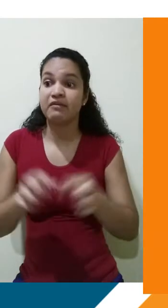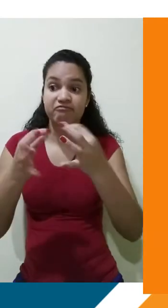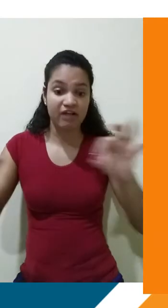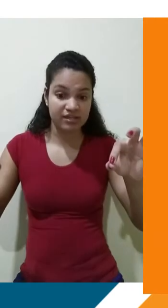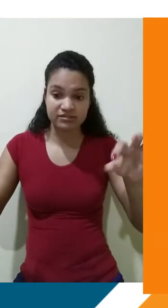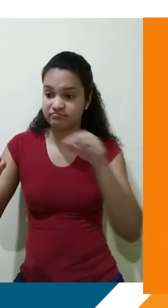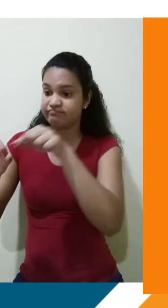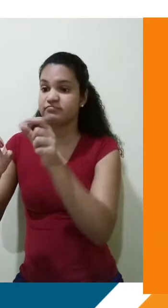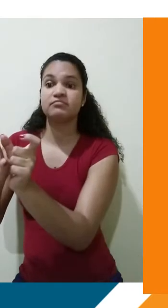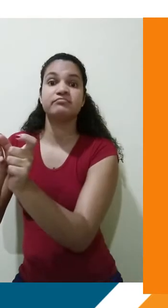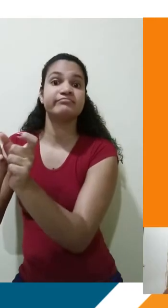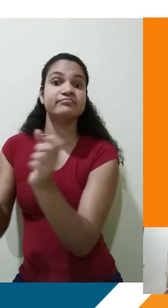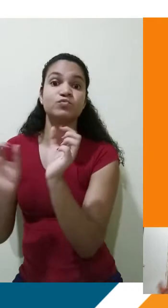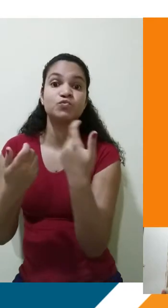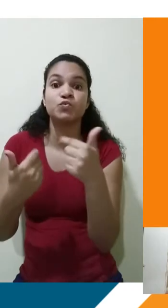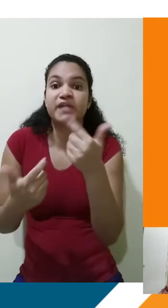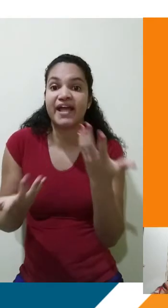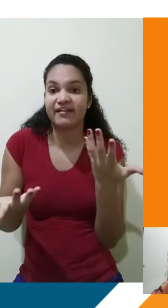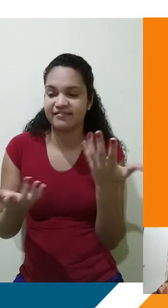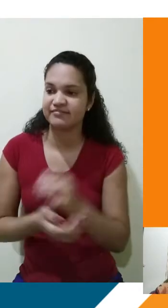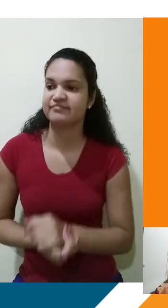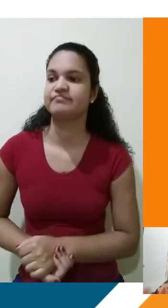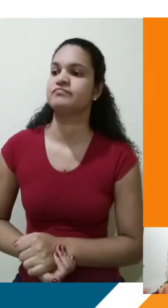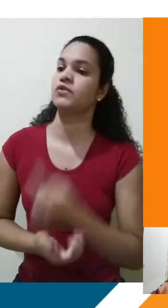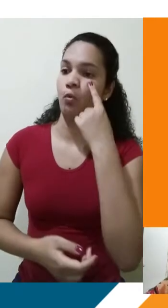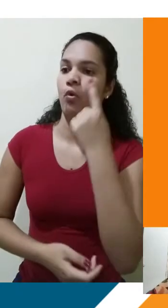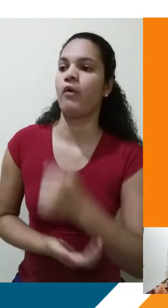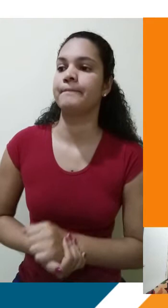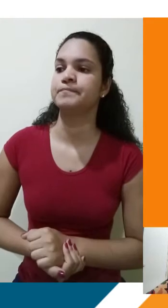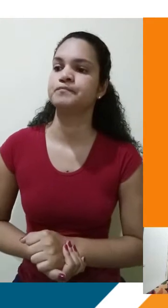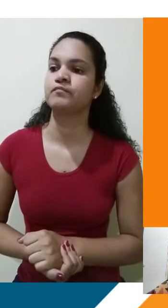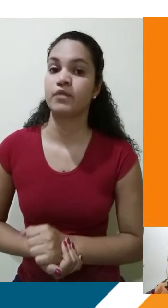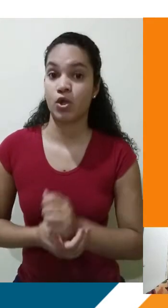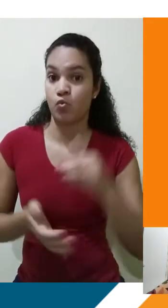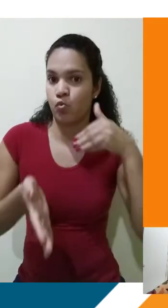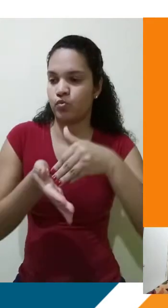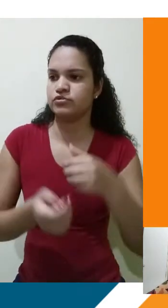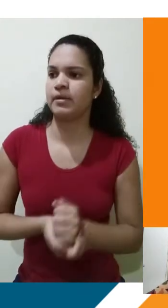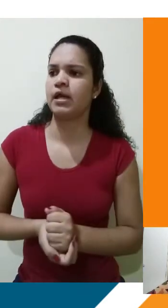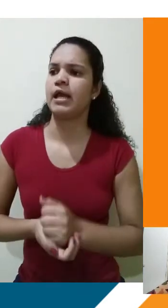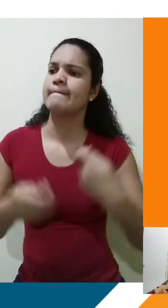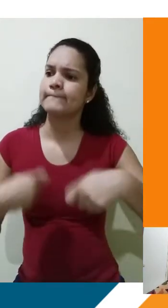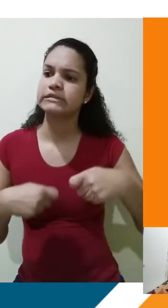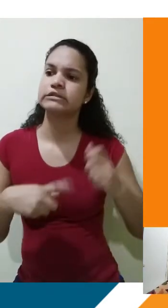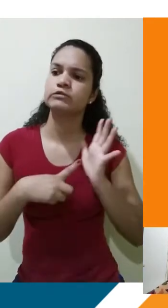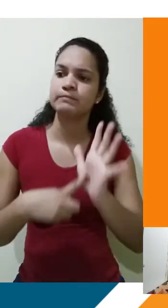gente atentasse para tais questões. Vamos para a conclusão para fechar. É preciso que seja apresentada, mais uma vez, sem